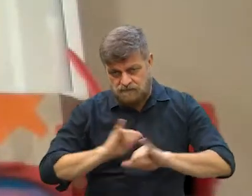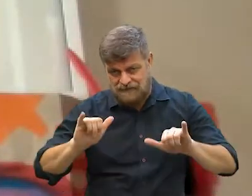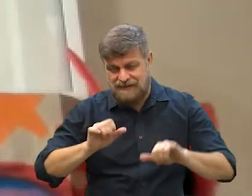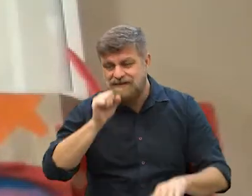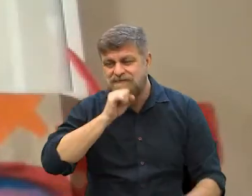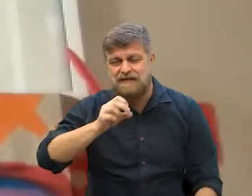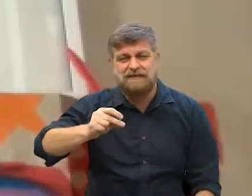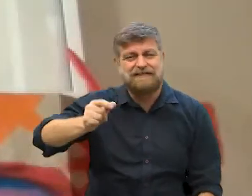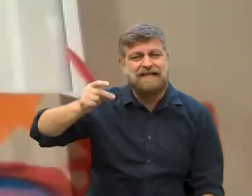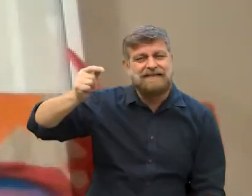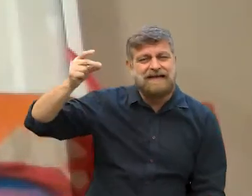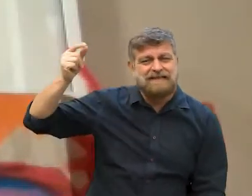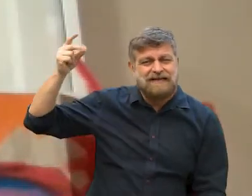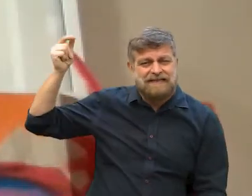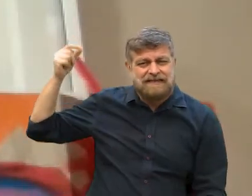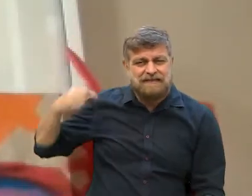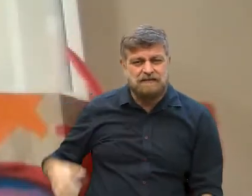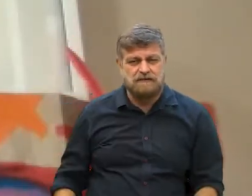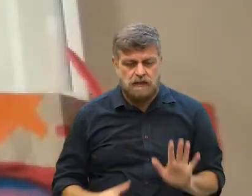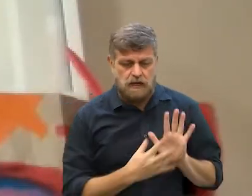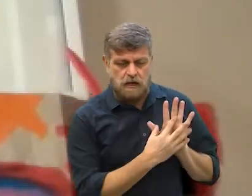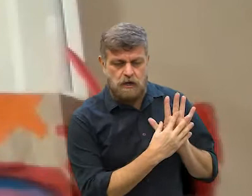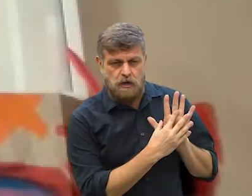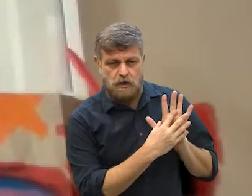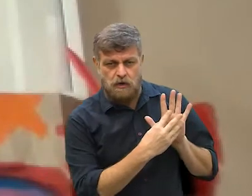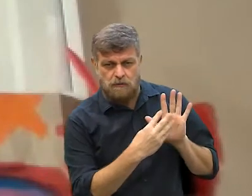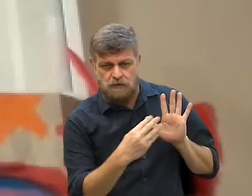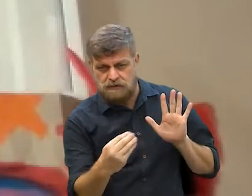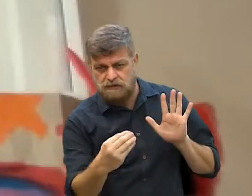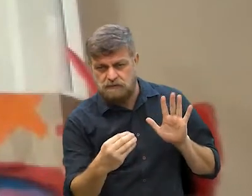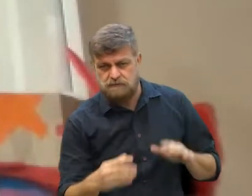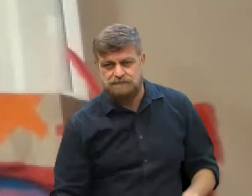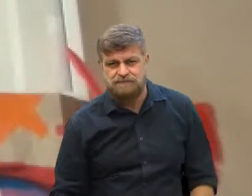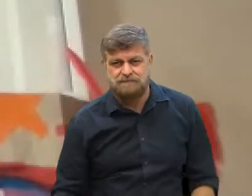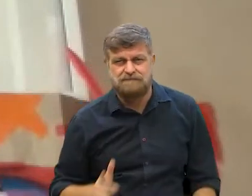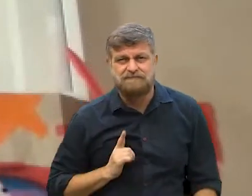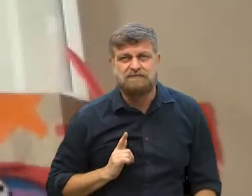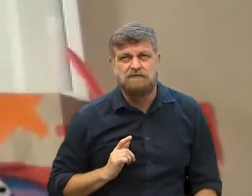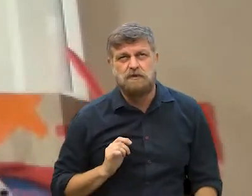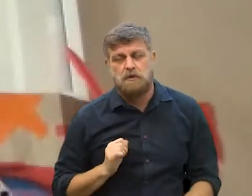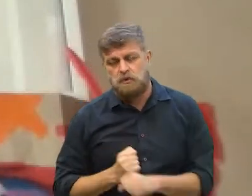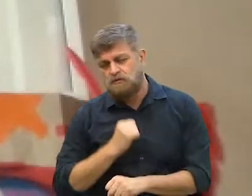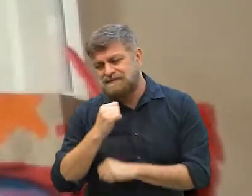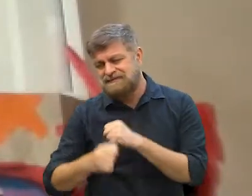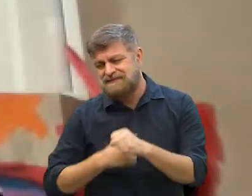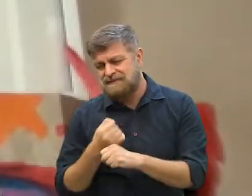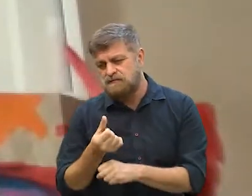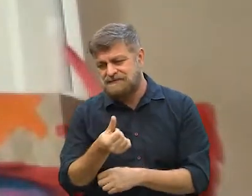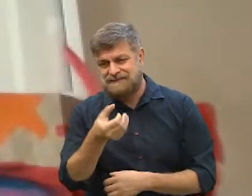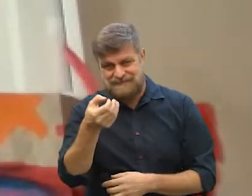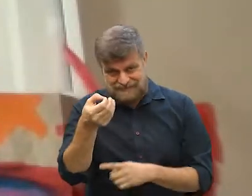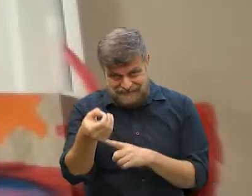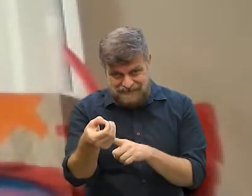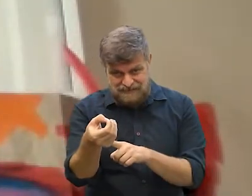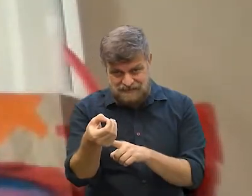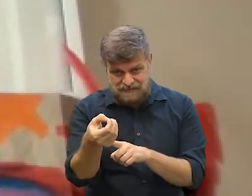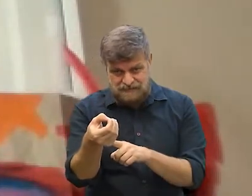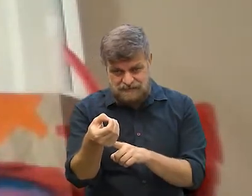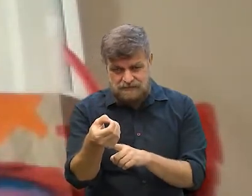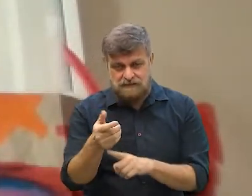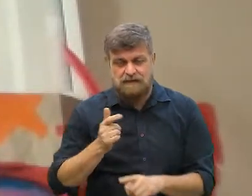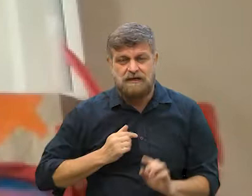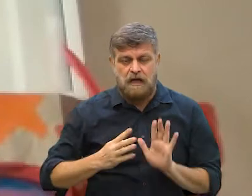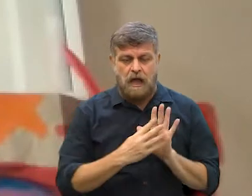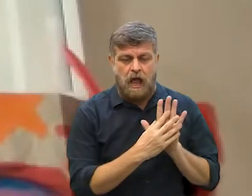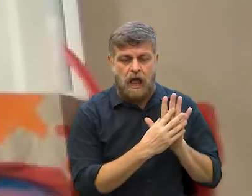como antigo uma modelo dos no final dos anos 60 e que